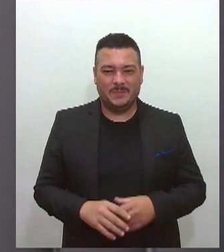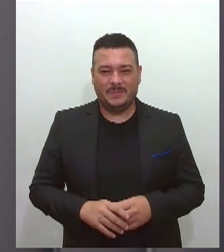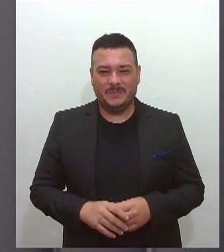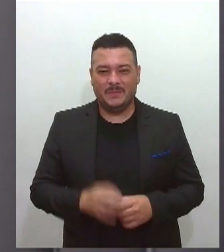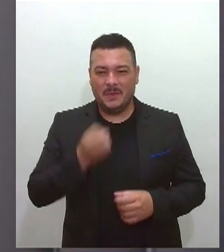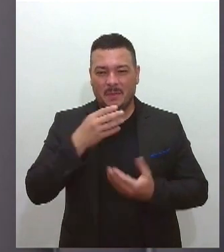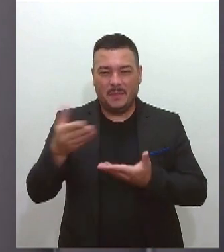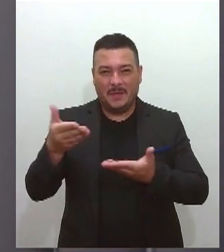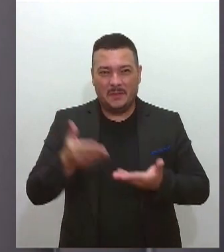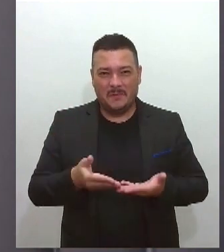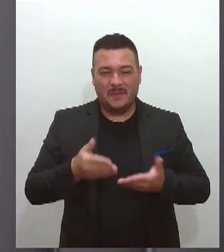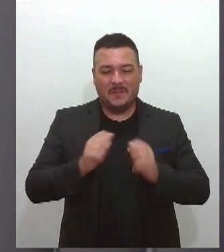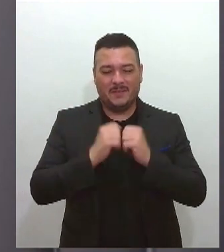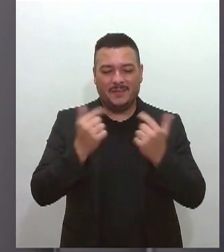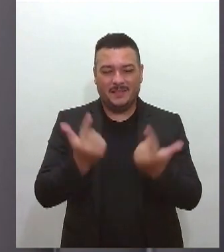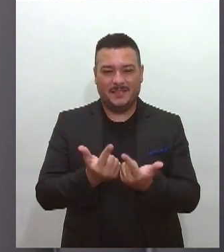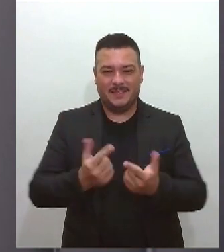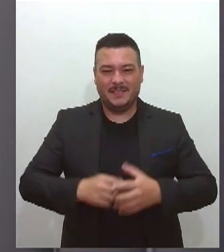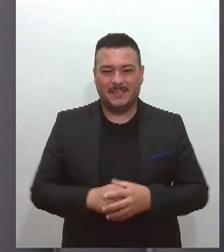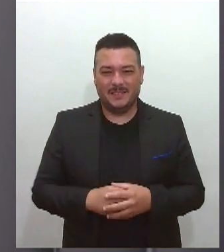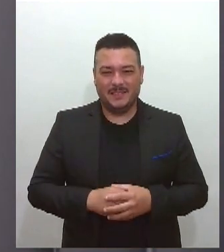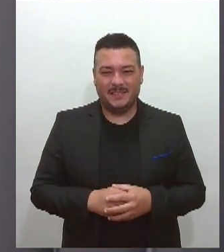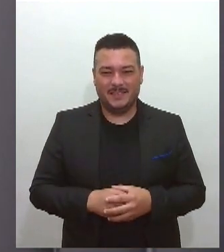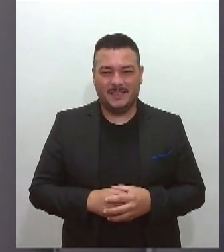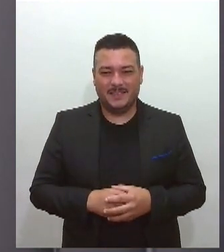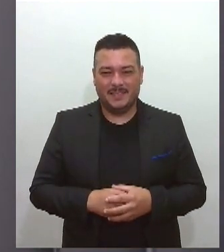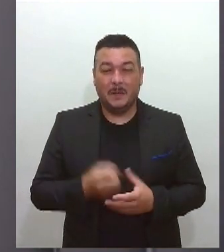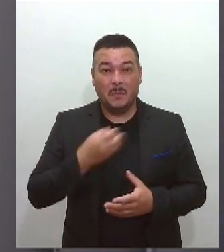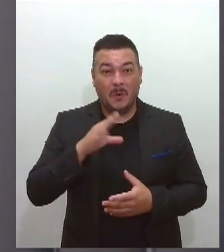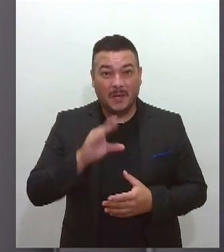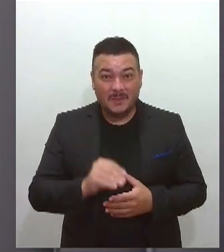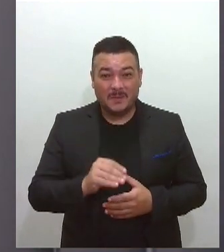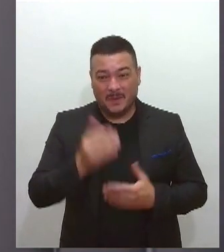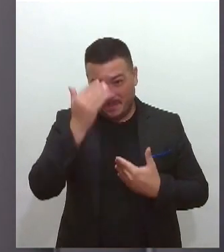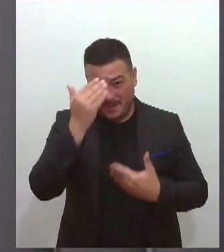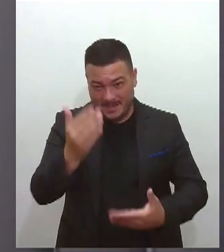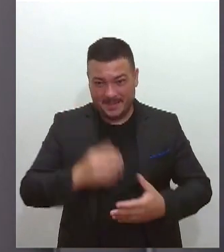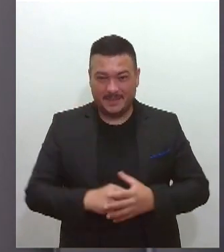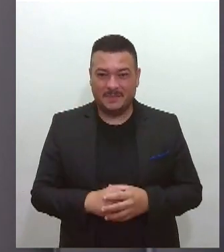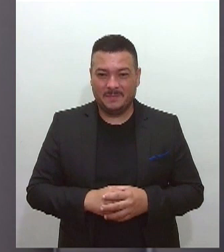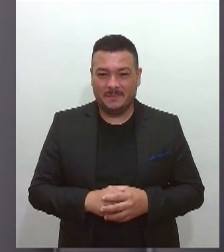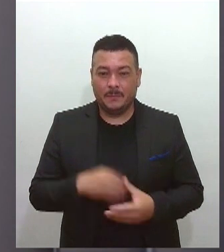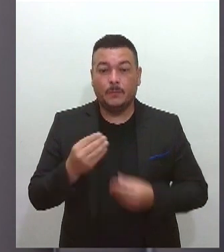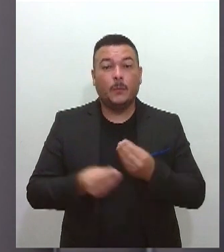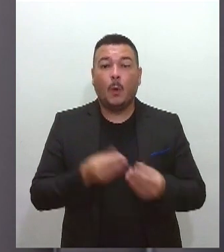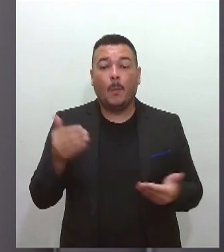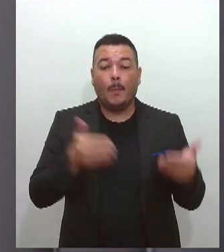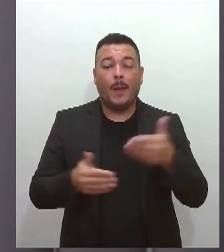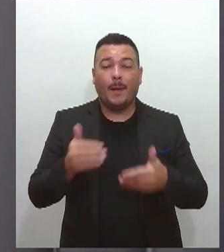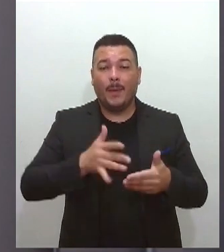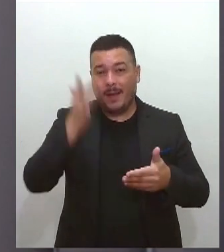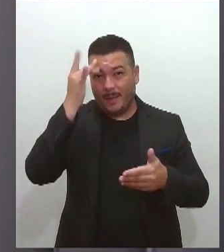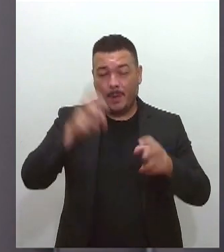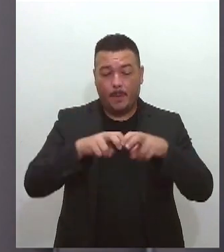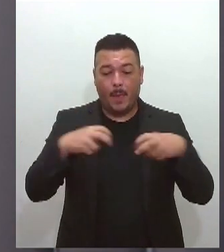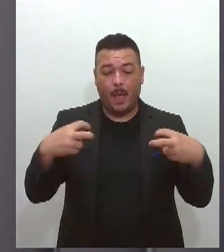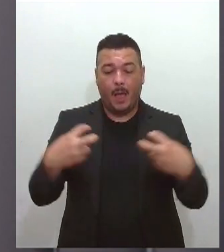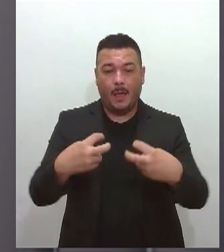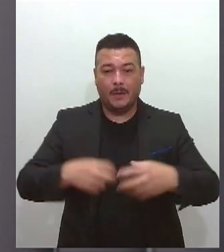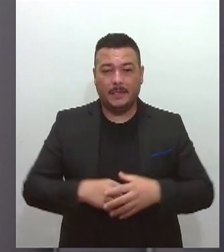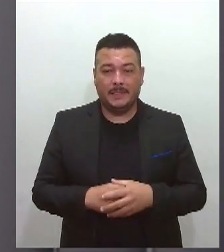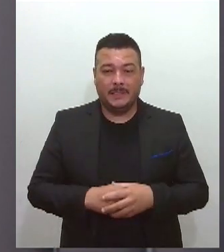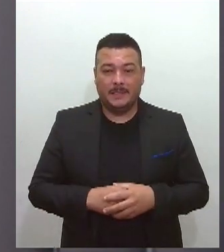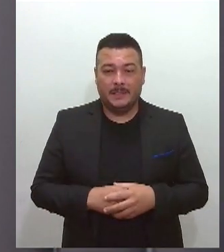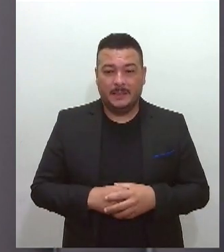da Lese. Boa noite, Valquíria. Muito obrigado. Como é que vai ser sua participação amanhã na Mesa Redonda, Matheus? Então, amanhã eu